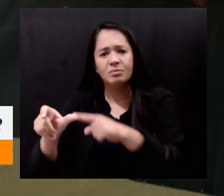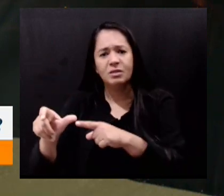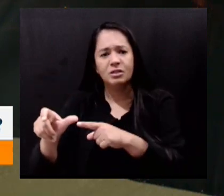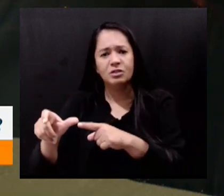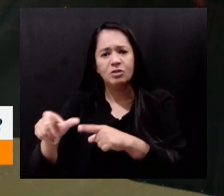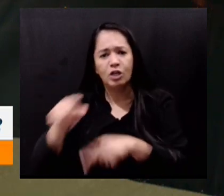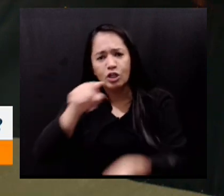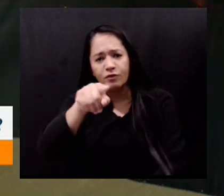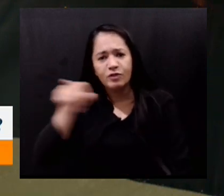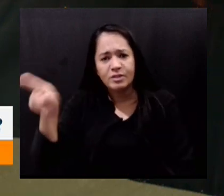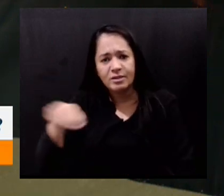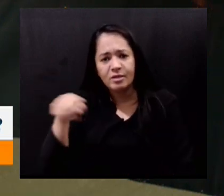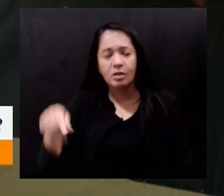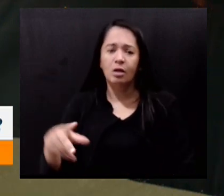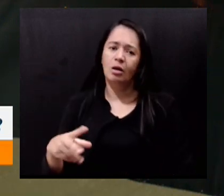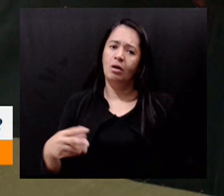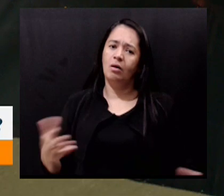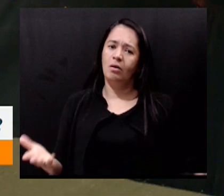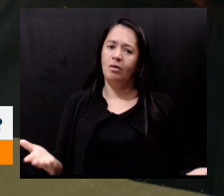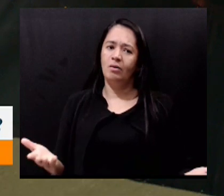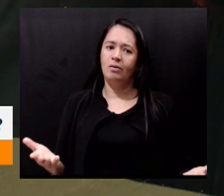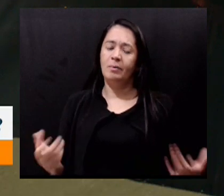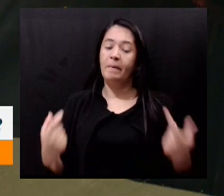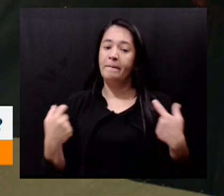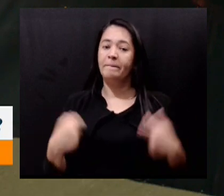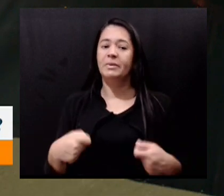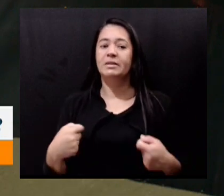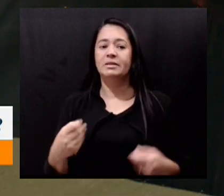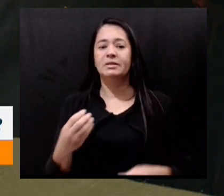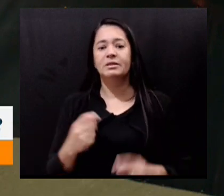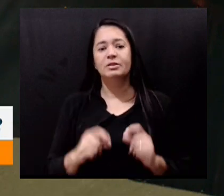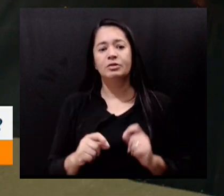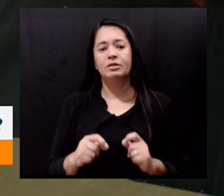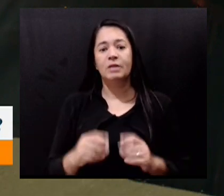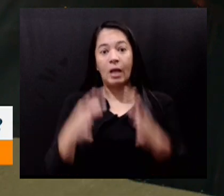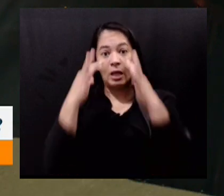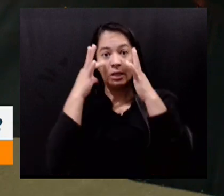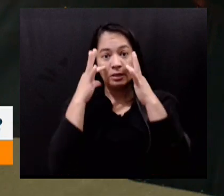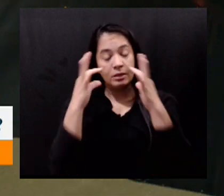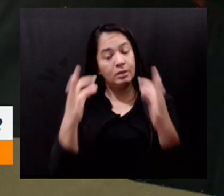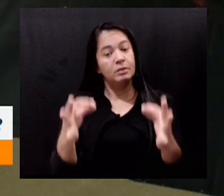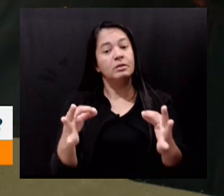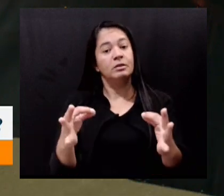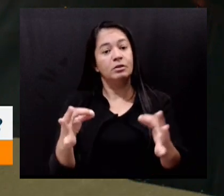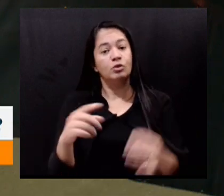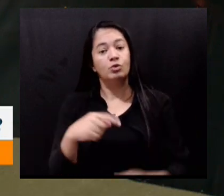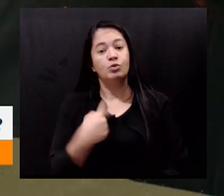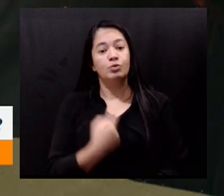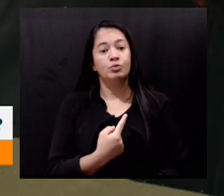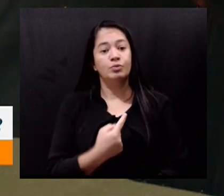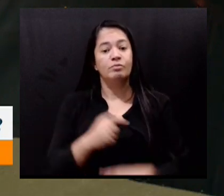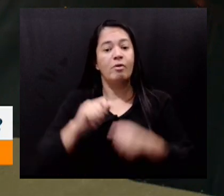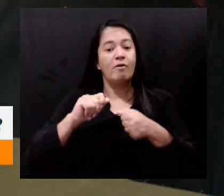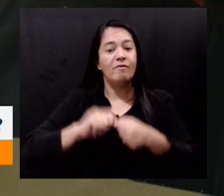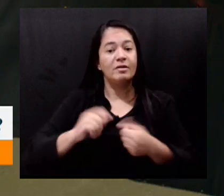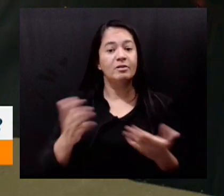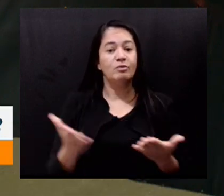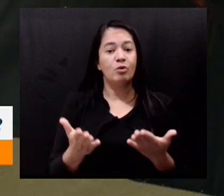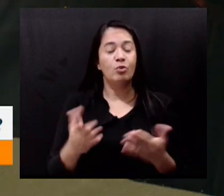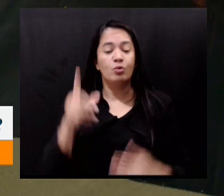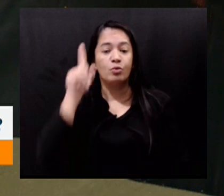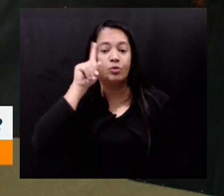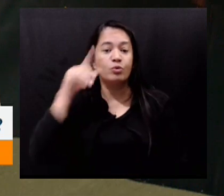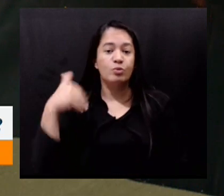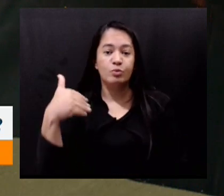vida. Então, assim, a gente precisa, estar atentos ao que nós fazemos no nosso dia a dia, as nossas